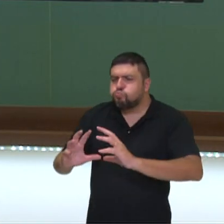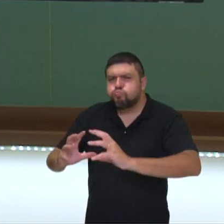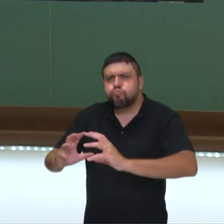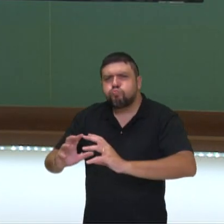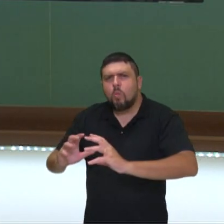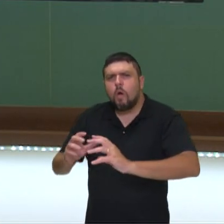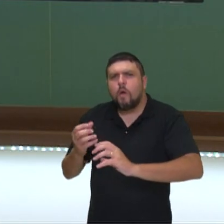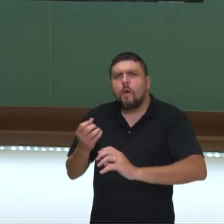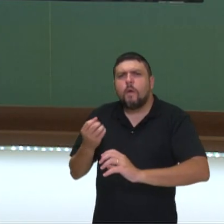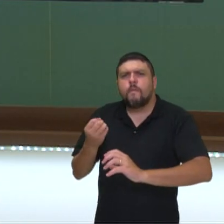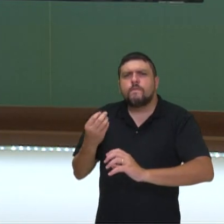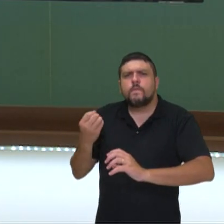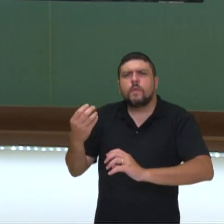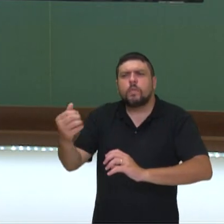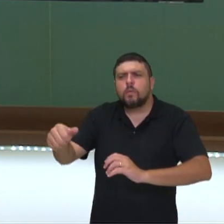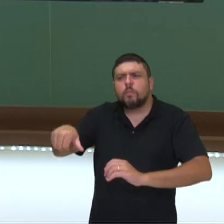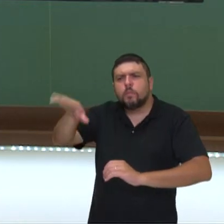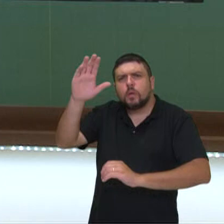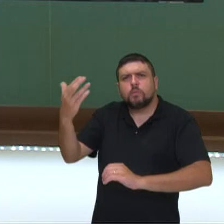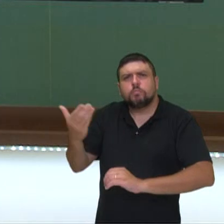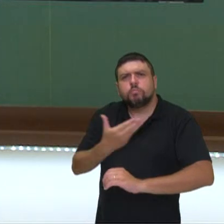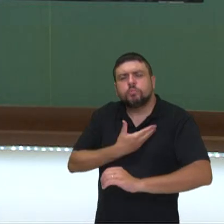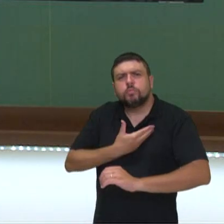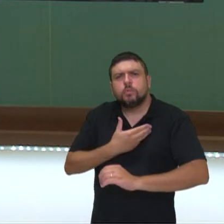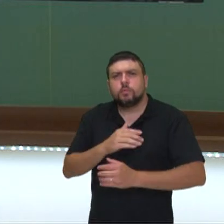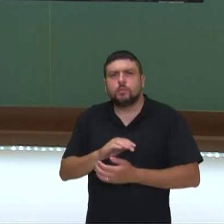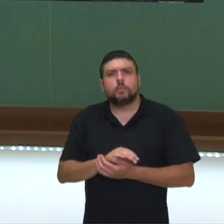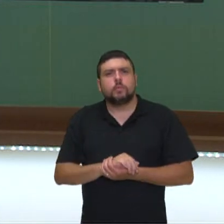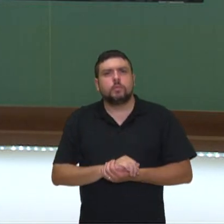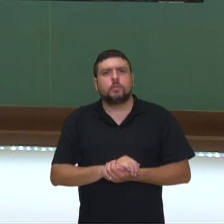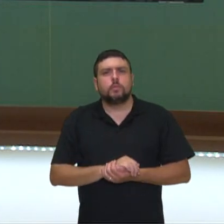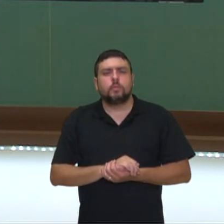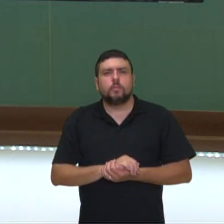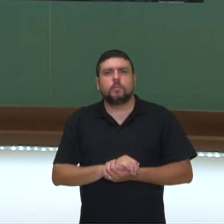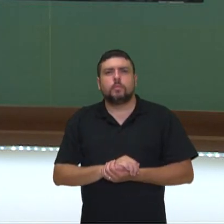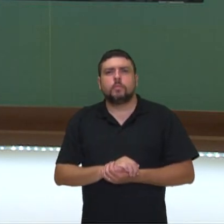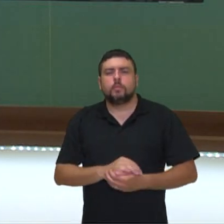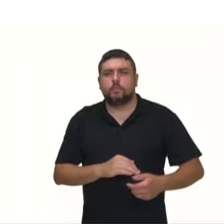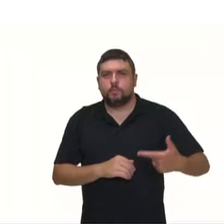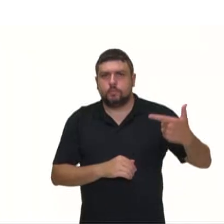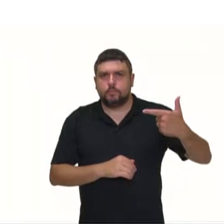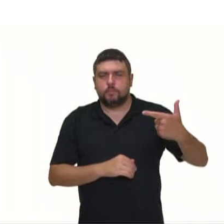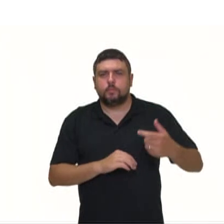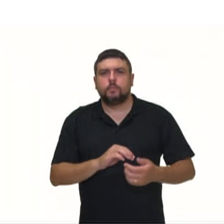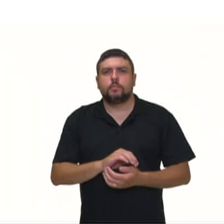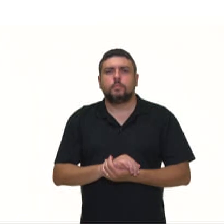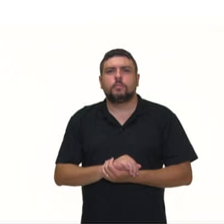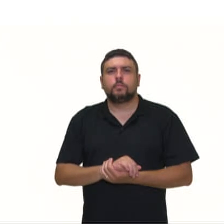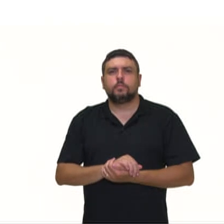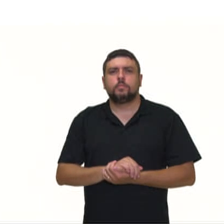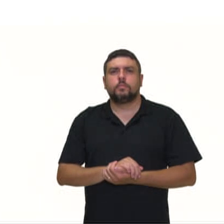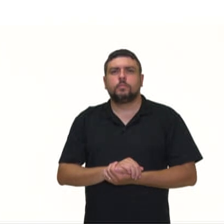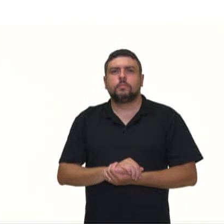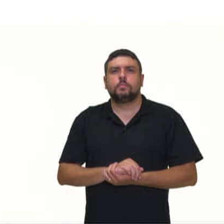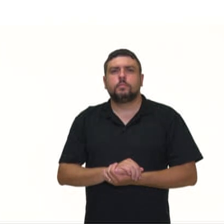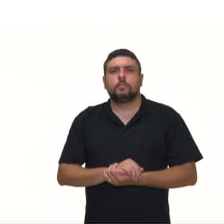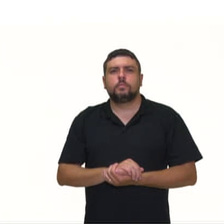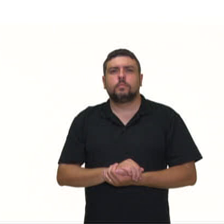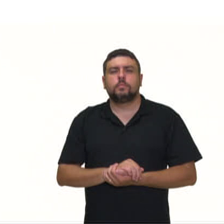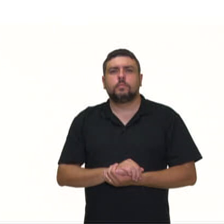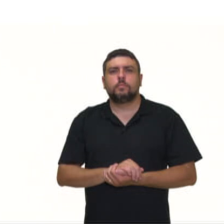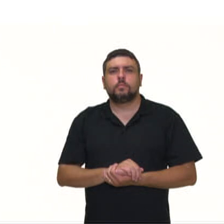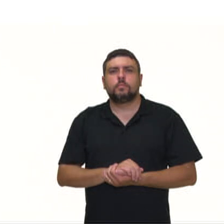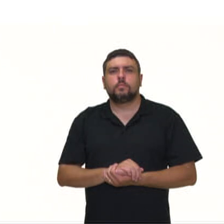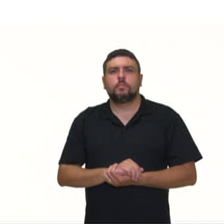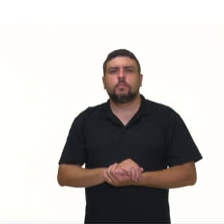ele já viajou? As alternativas ficam por conta de vocês. Segunda. How did he probably feel at the